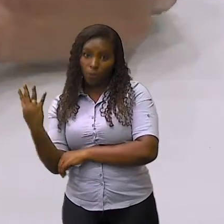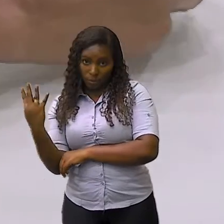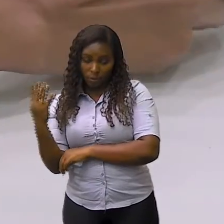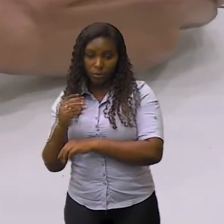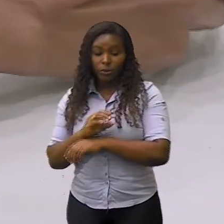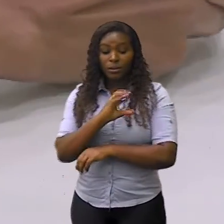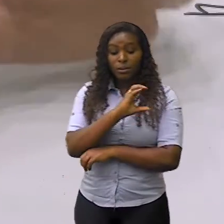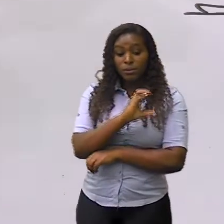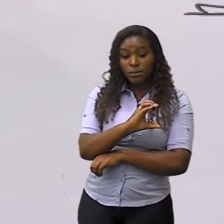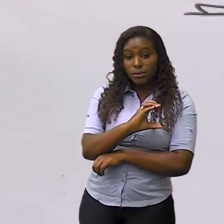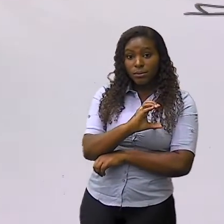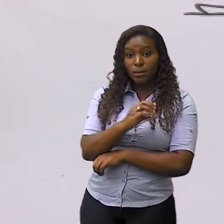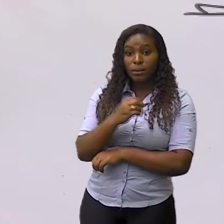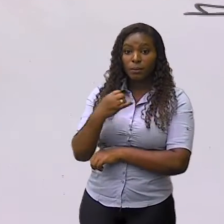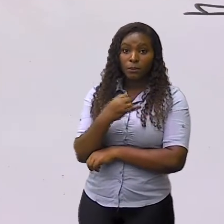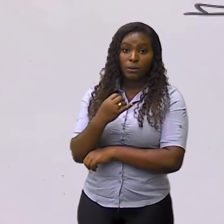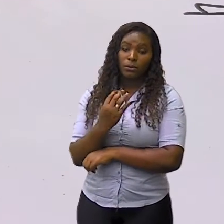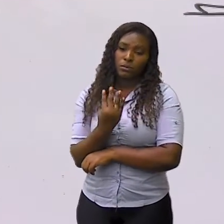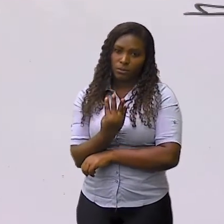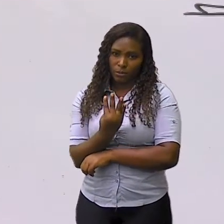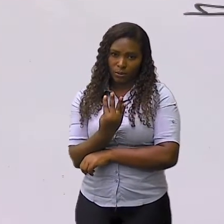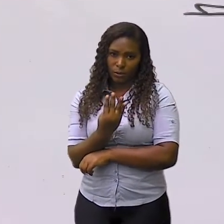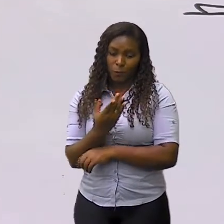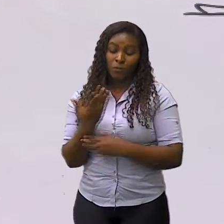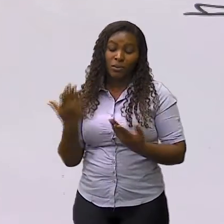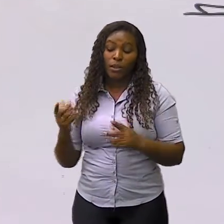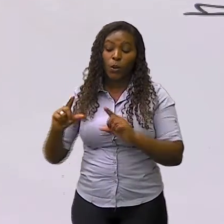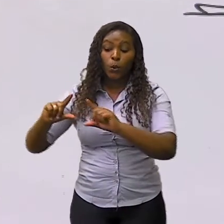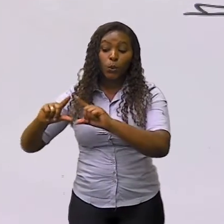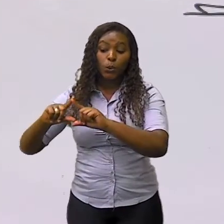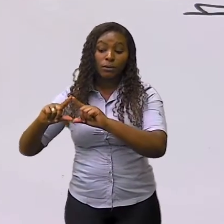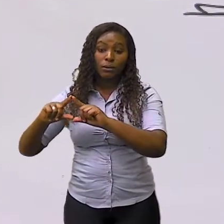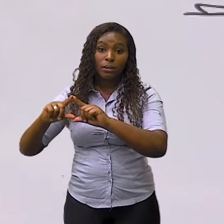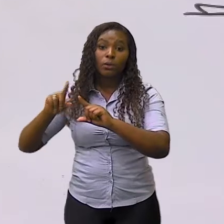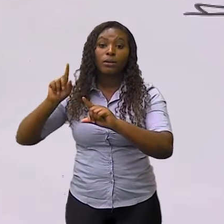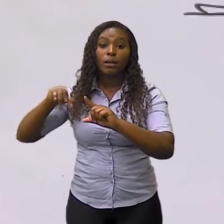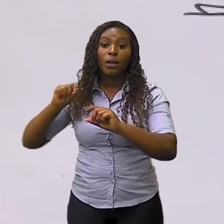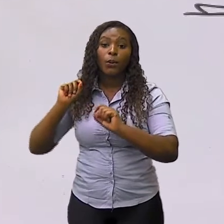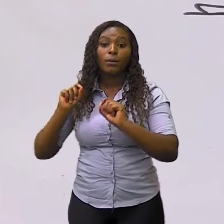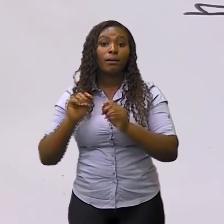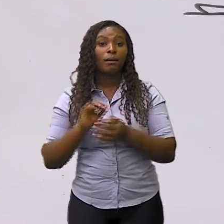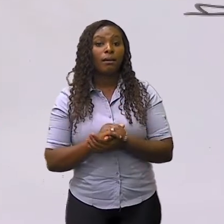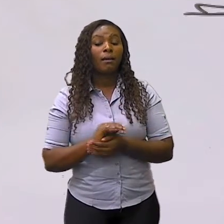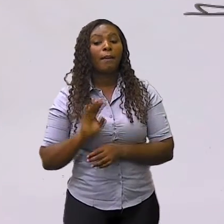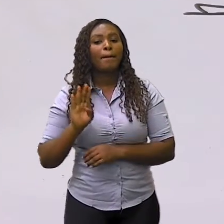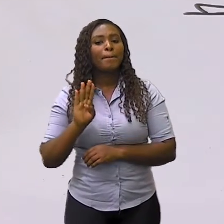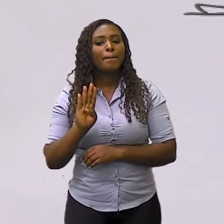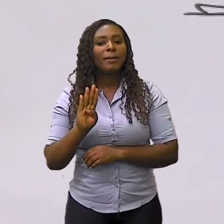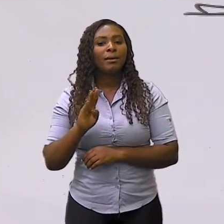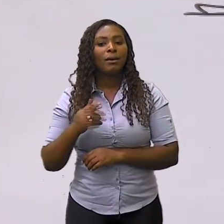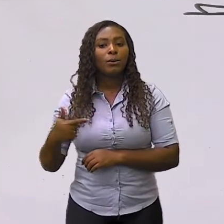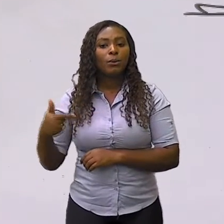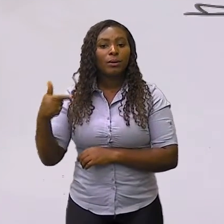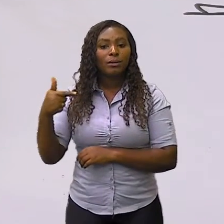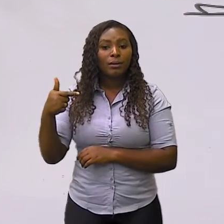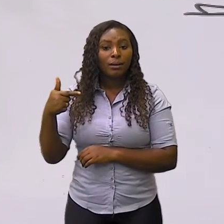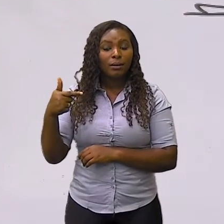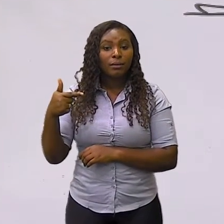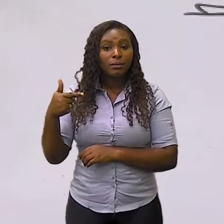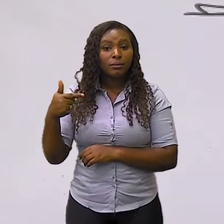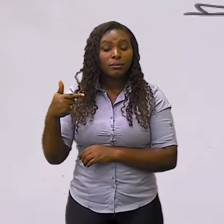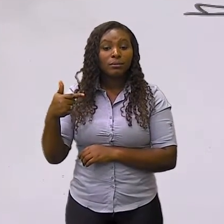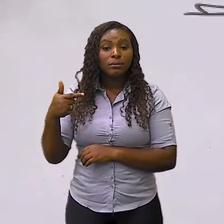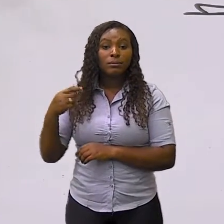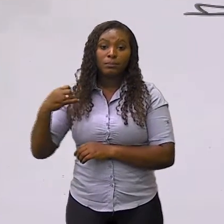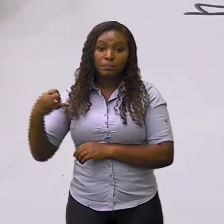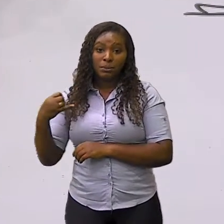de 2, que ao substituir na equação, eu vou resolver o delta e realmente eu